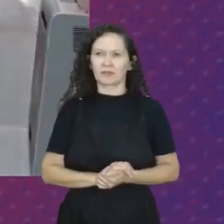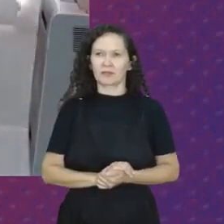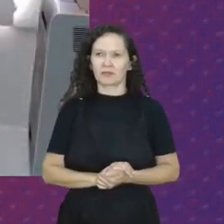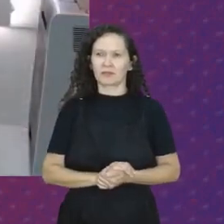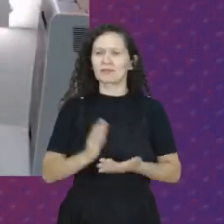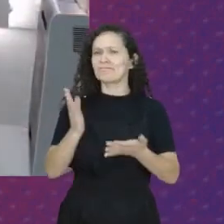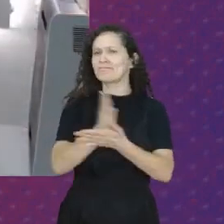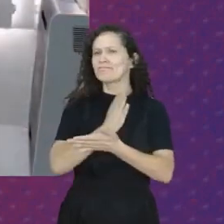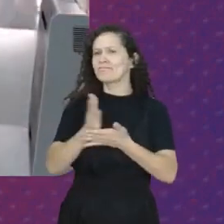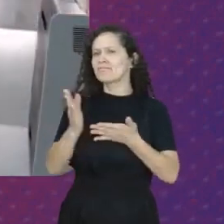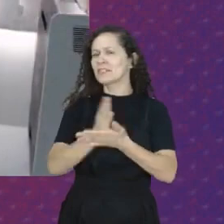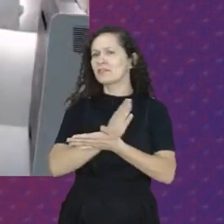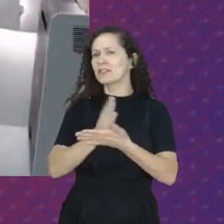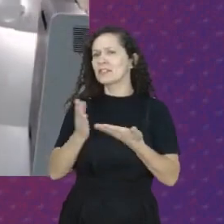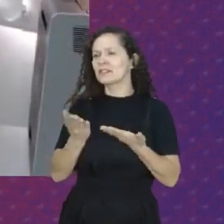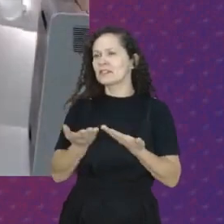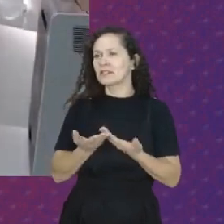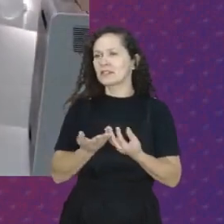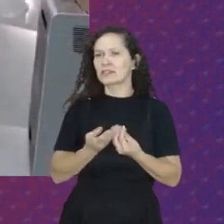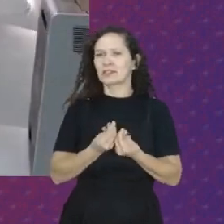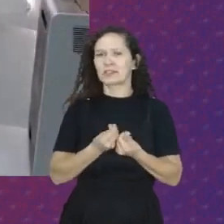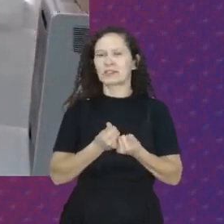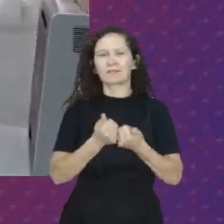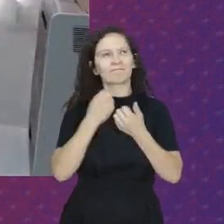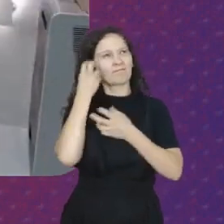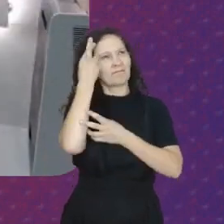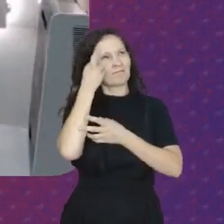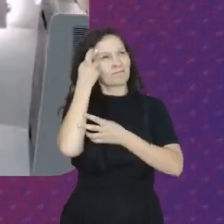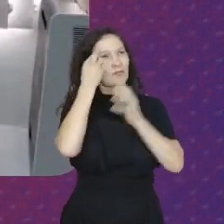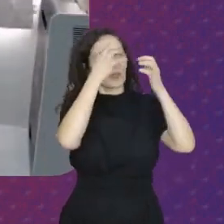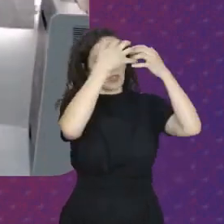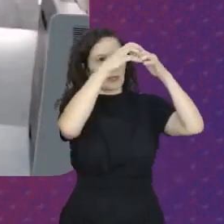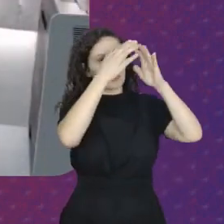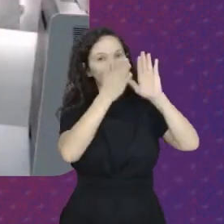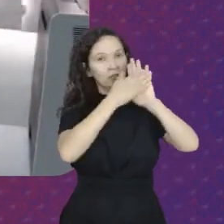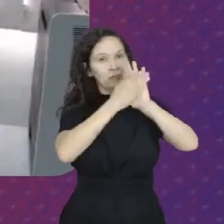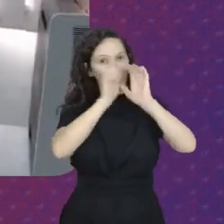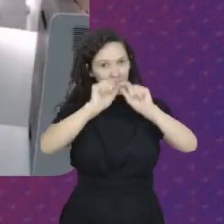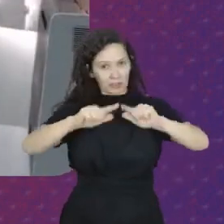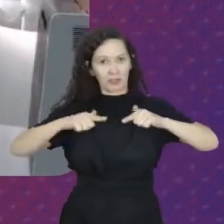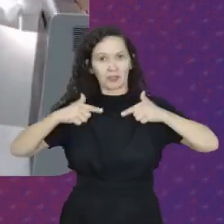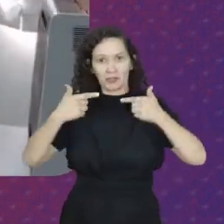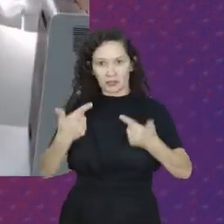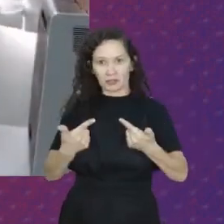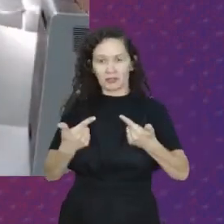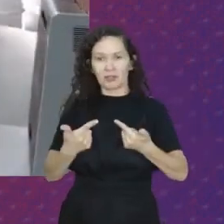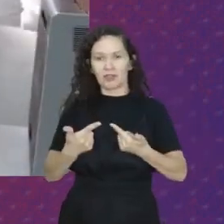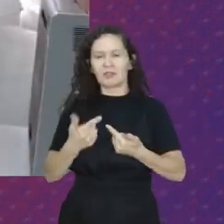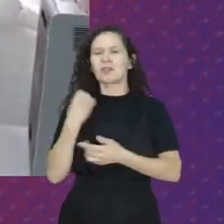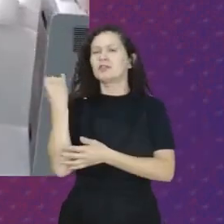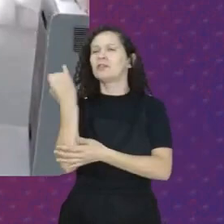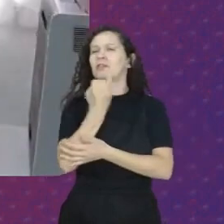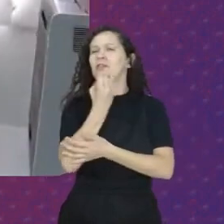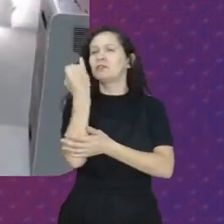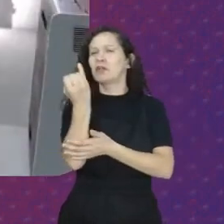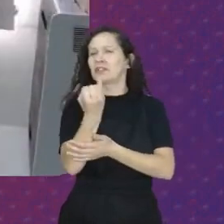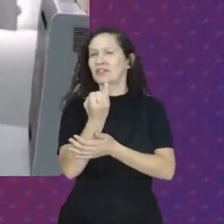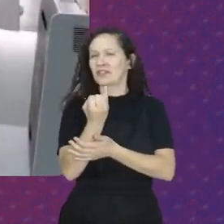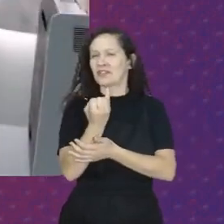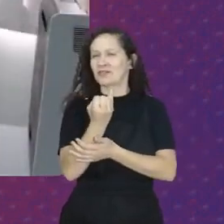talvez seja a grande reflexão e proposição de ações para essa grande